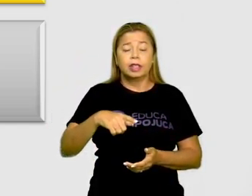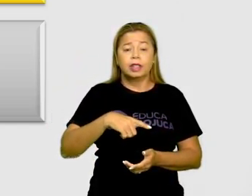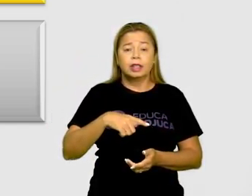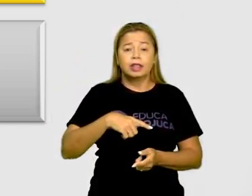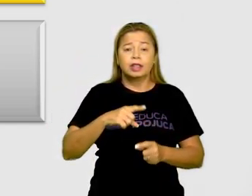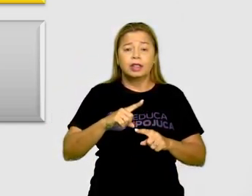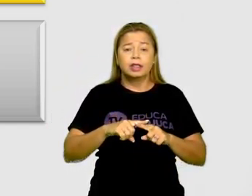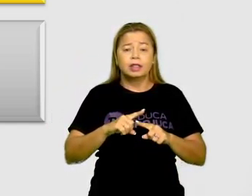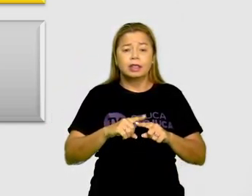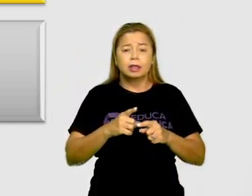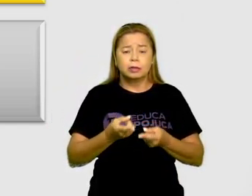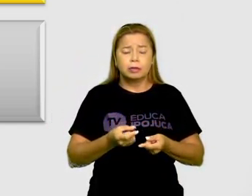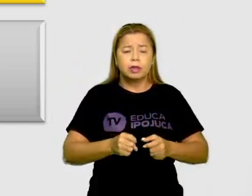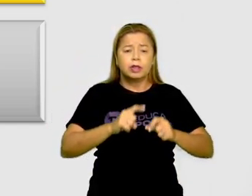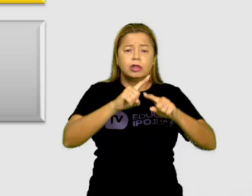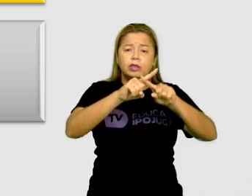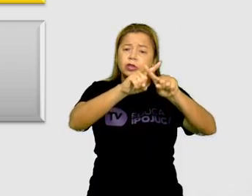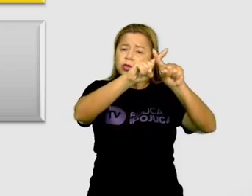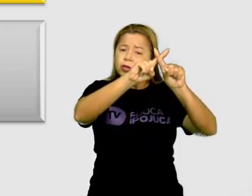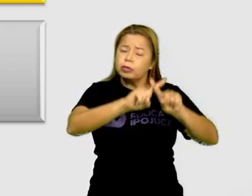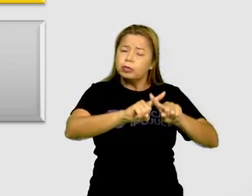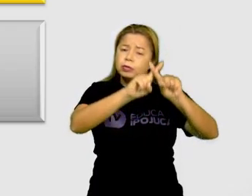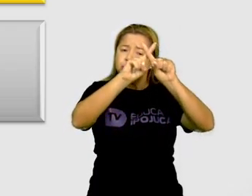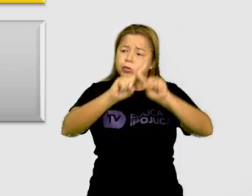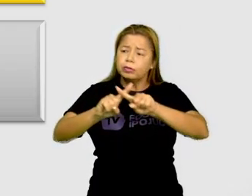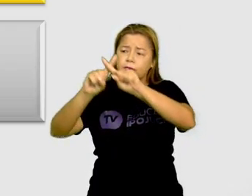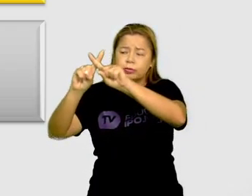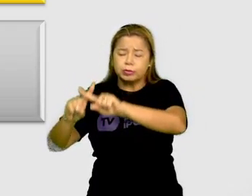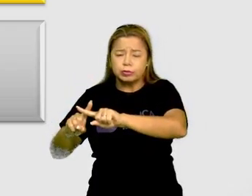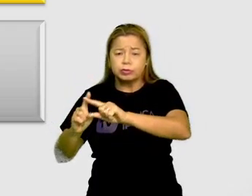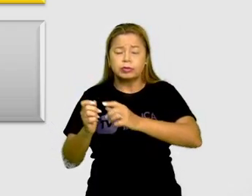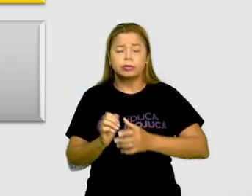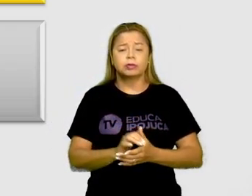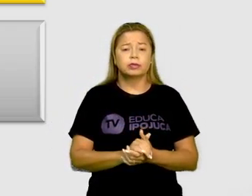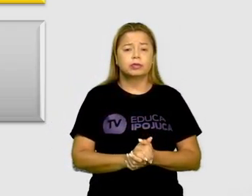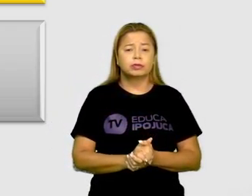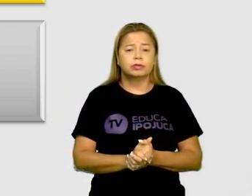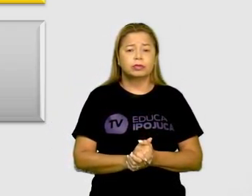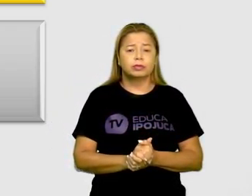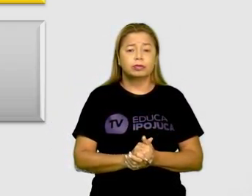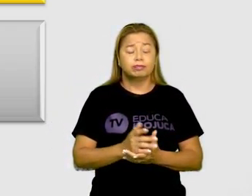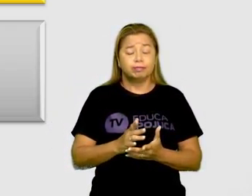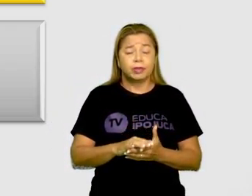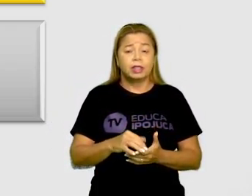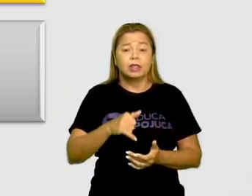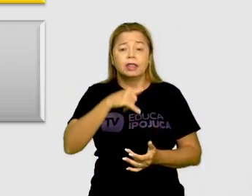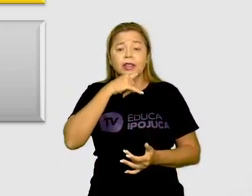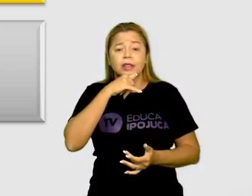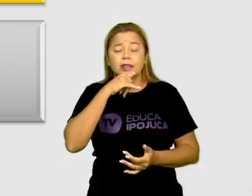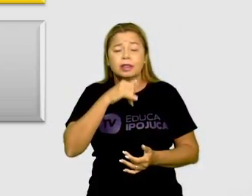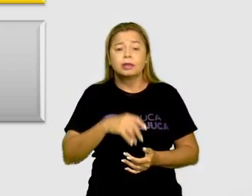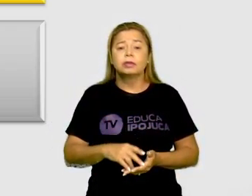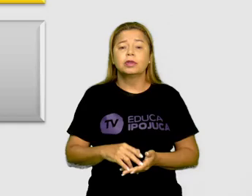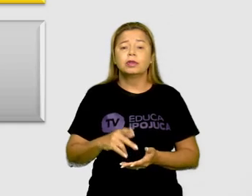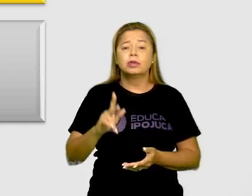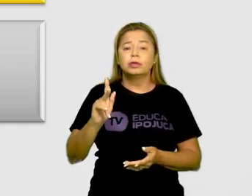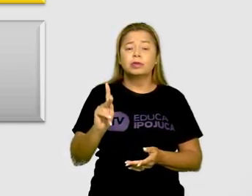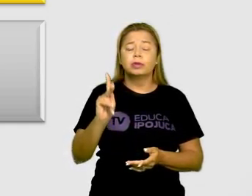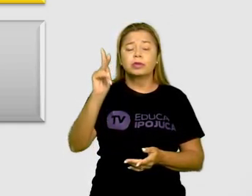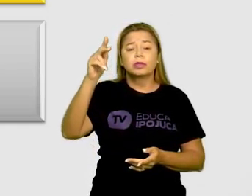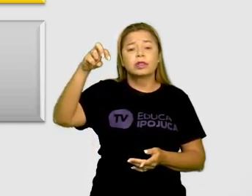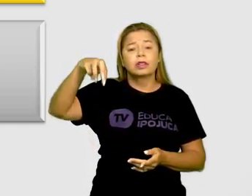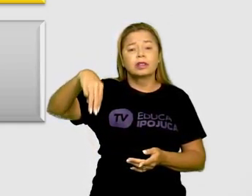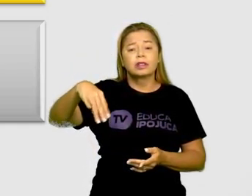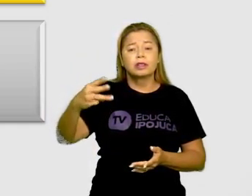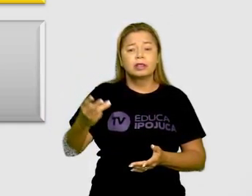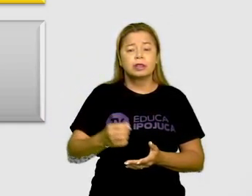múltiplos. Unidades maiores que derivam do metro. Por exemplo, o quilômetro. Também tem unidades